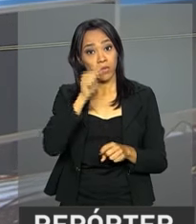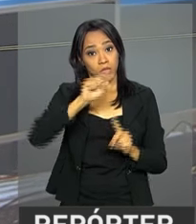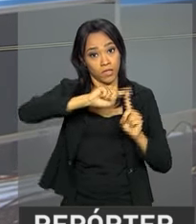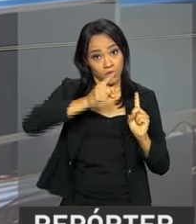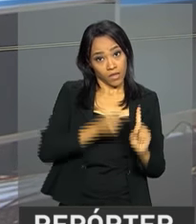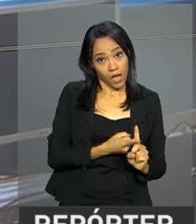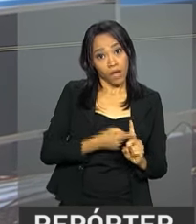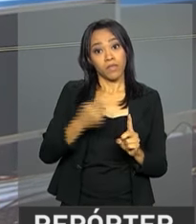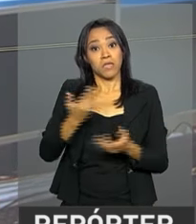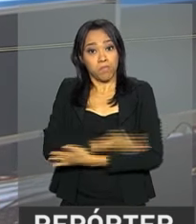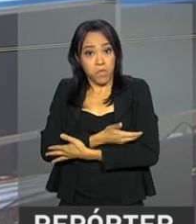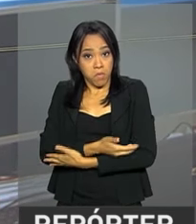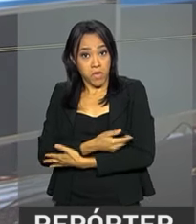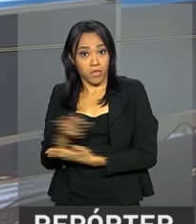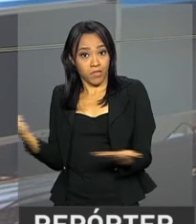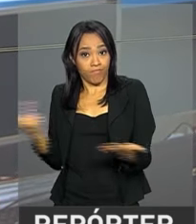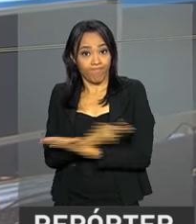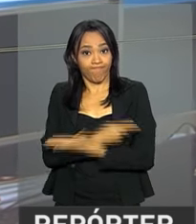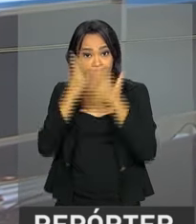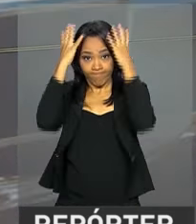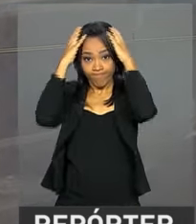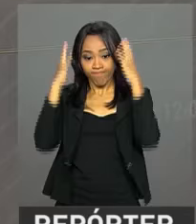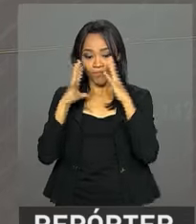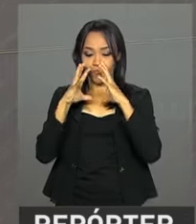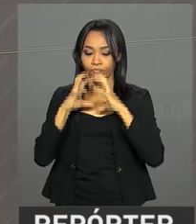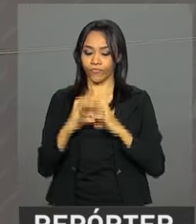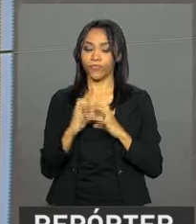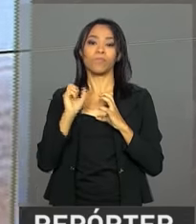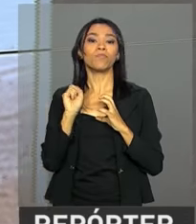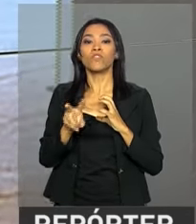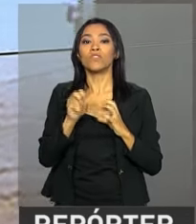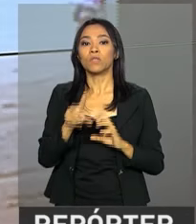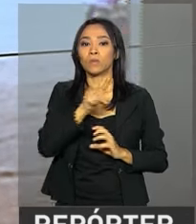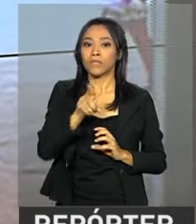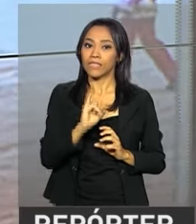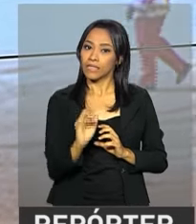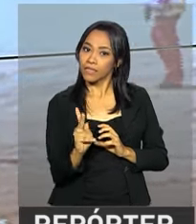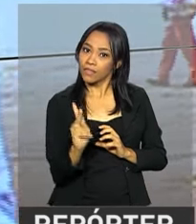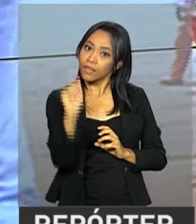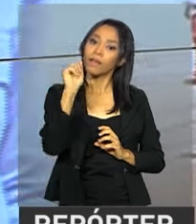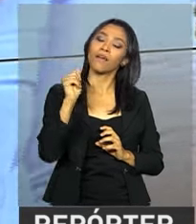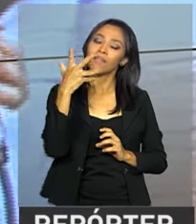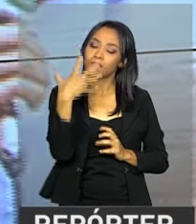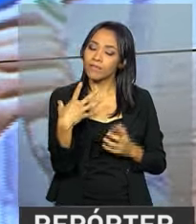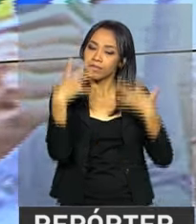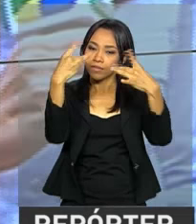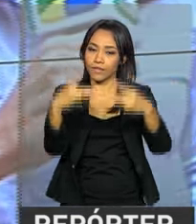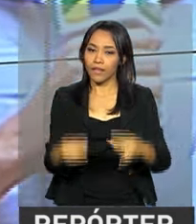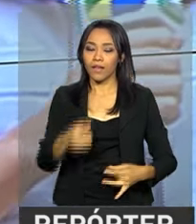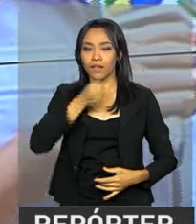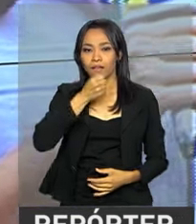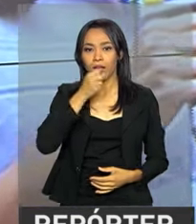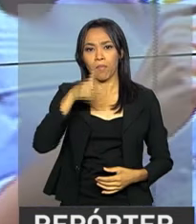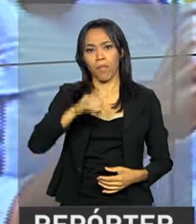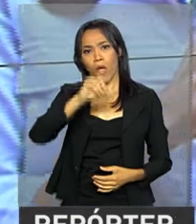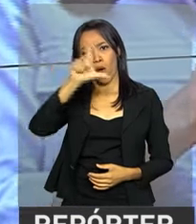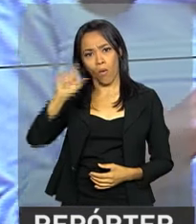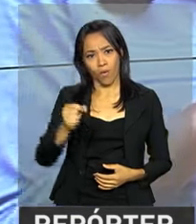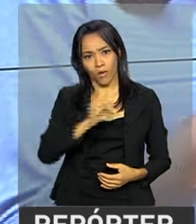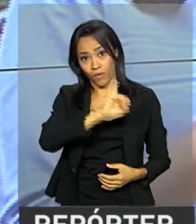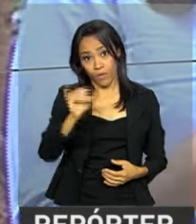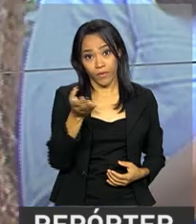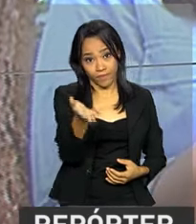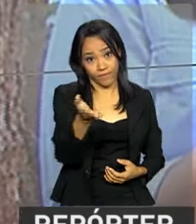e bebês afetados pelo vírus ica vamos saber os detalhes ao vivo com repórter Paola deor que está lá no Ministério da Saúde